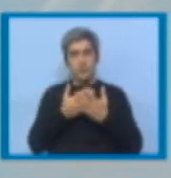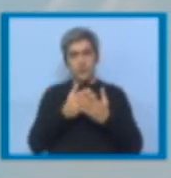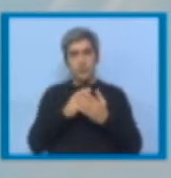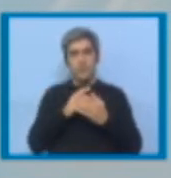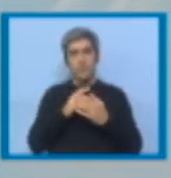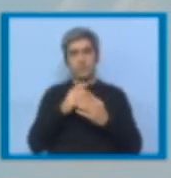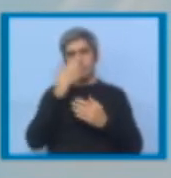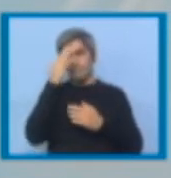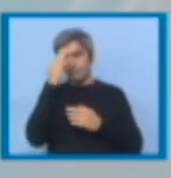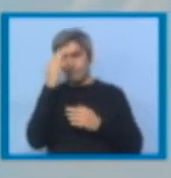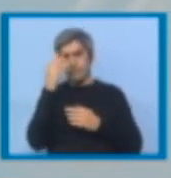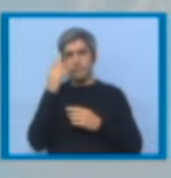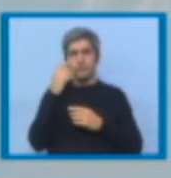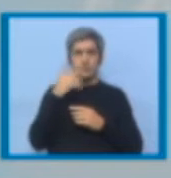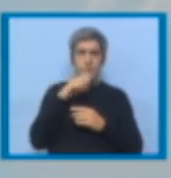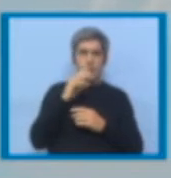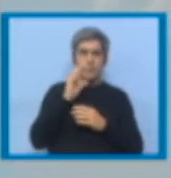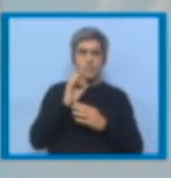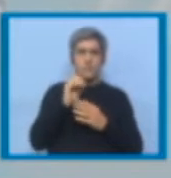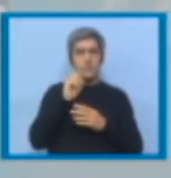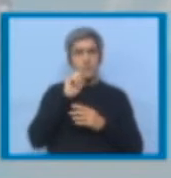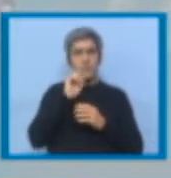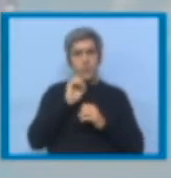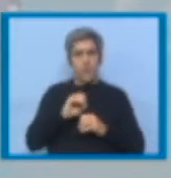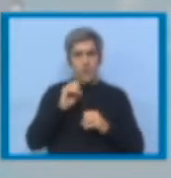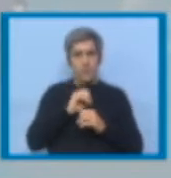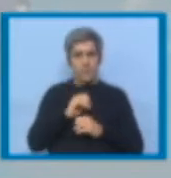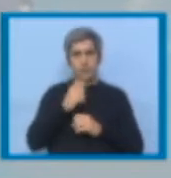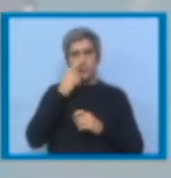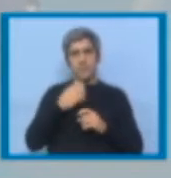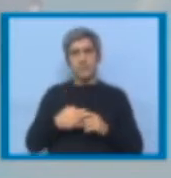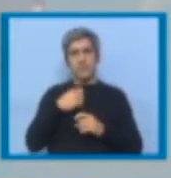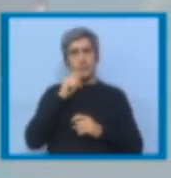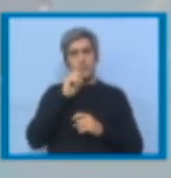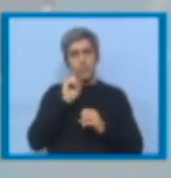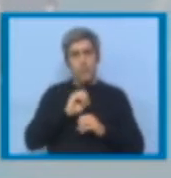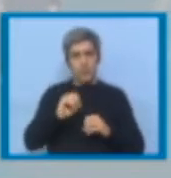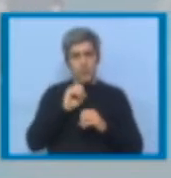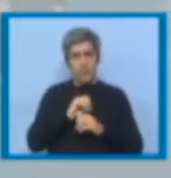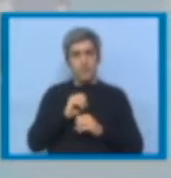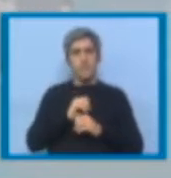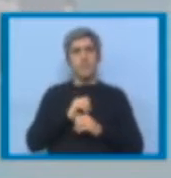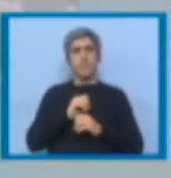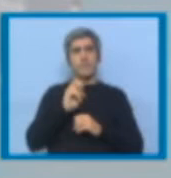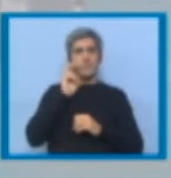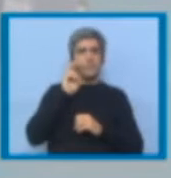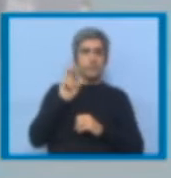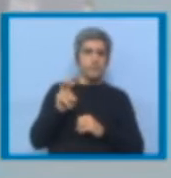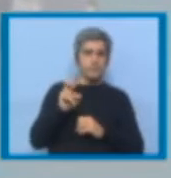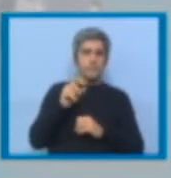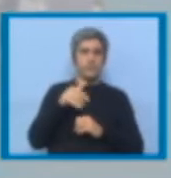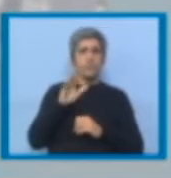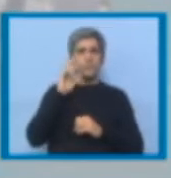clima de suspeição, mais concretamente de insegurança. As pessoas começaram a sentir-se inseguras olhando o que